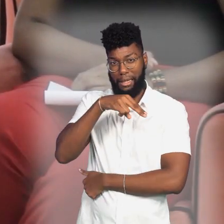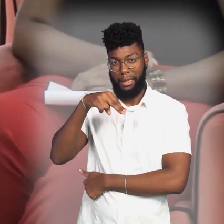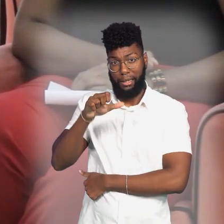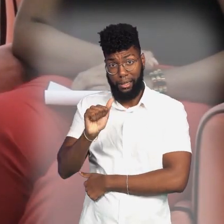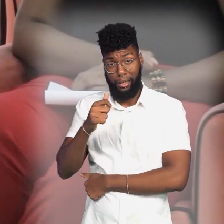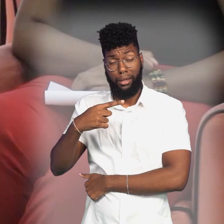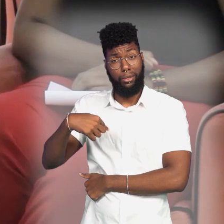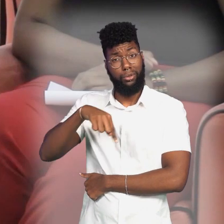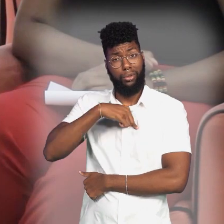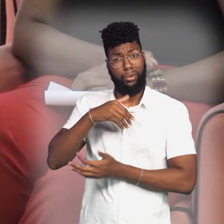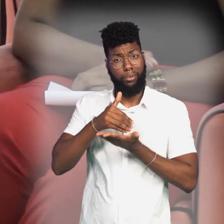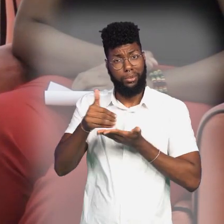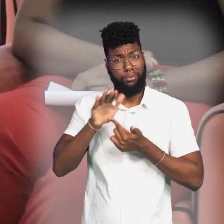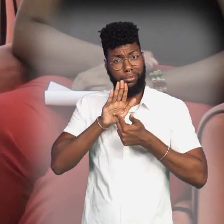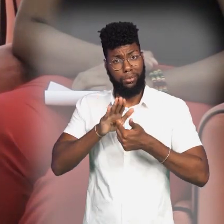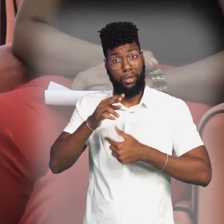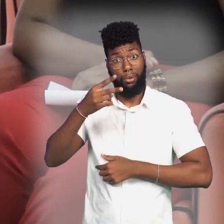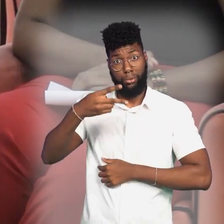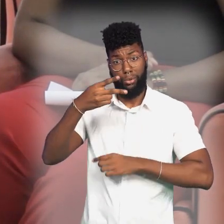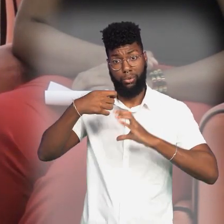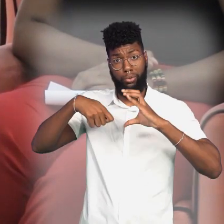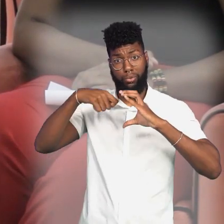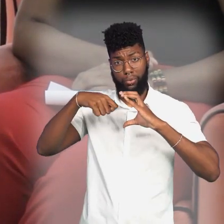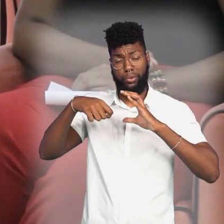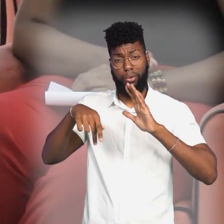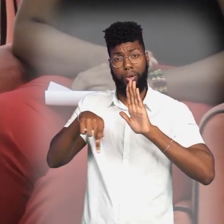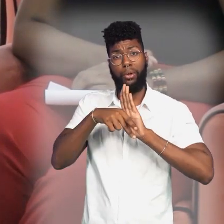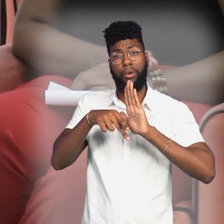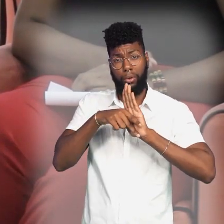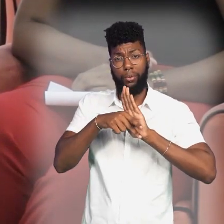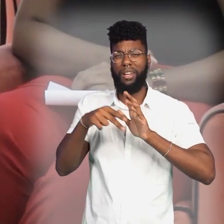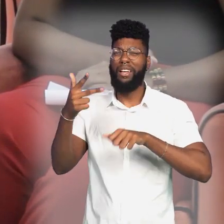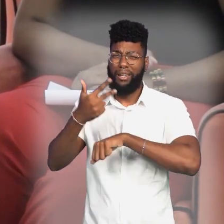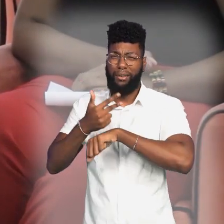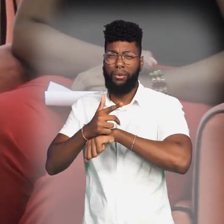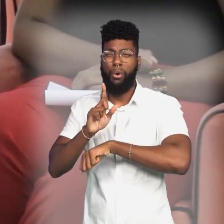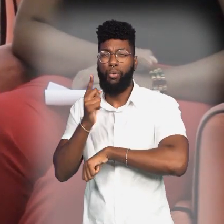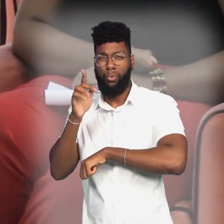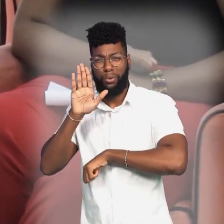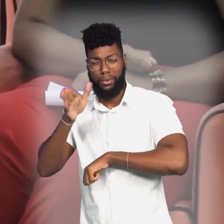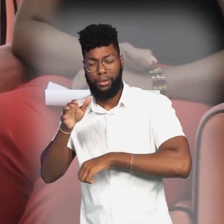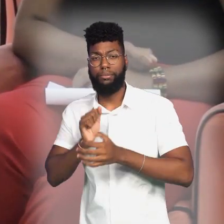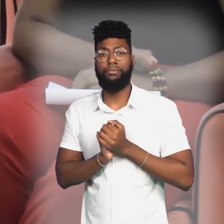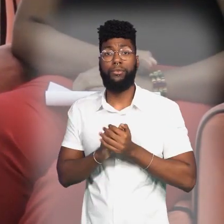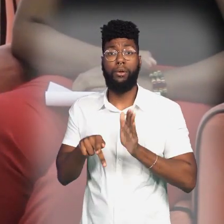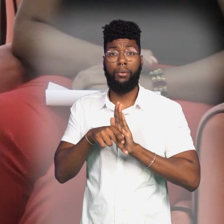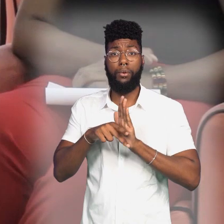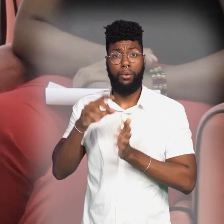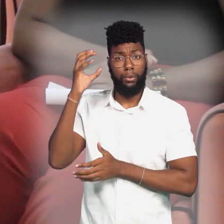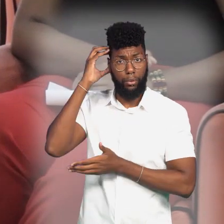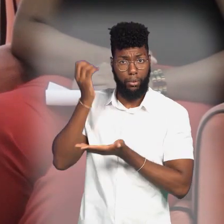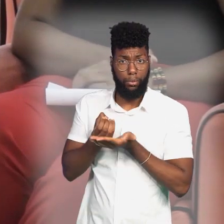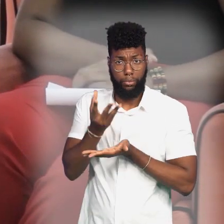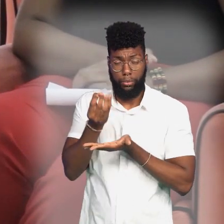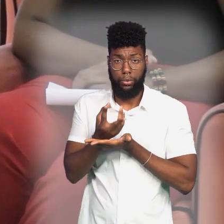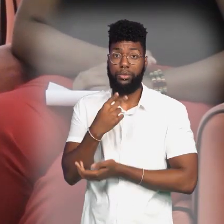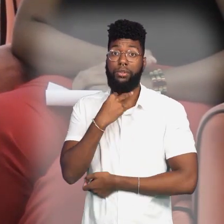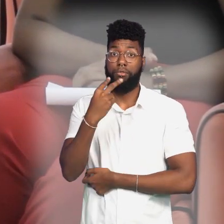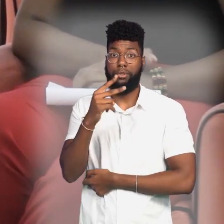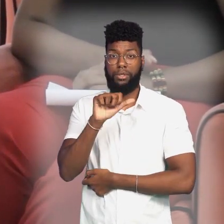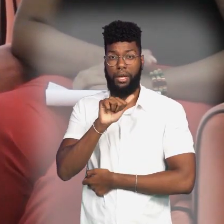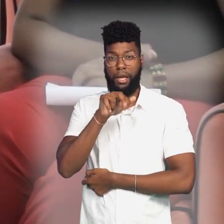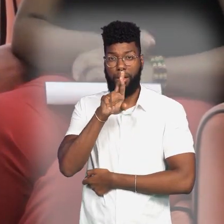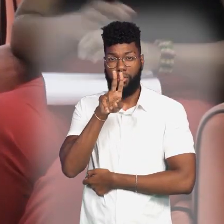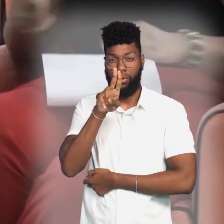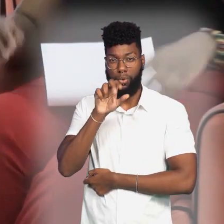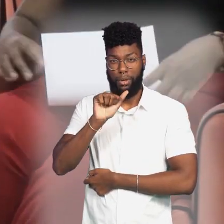gente começar a apresentar o segundo episódio, né? Nós gravamos do nosso podcast A Voz de Aruanda. Né?